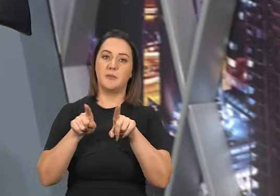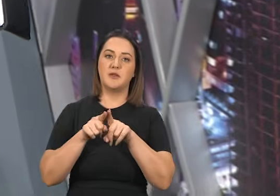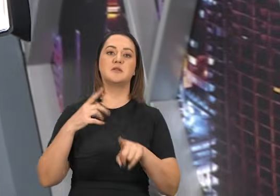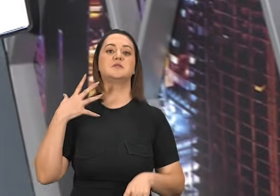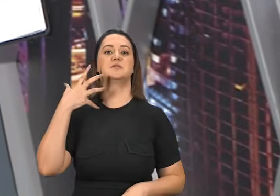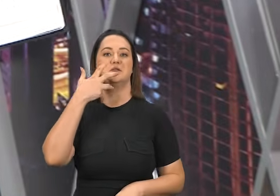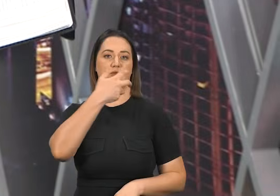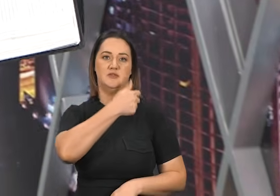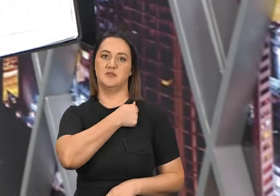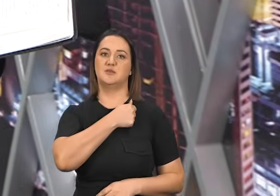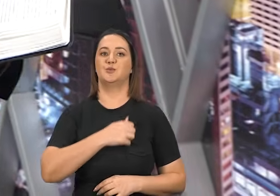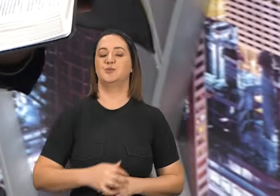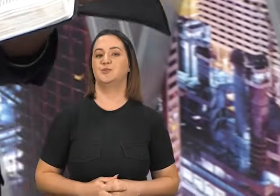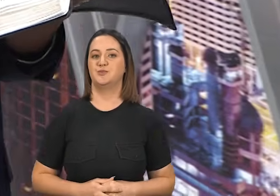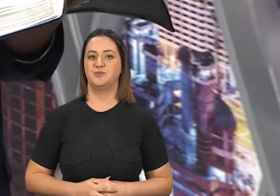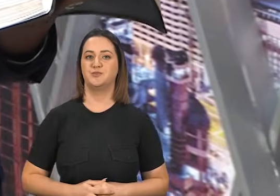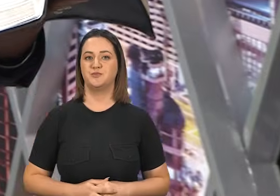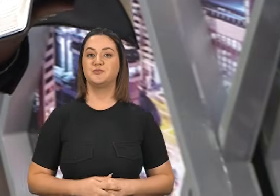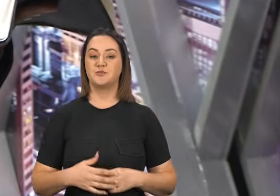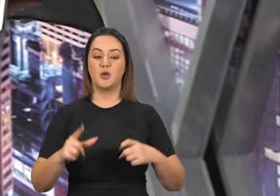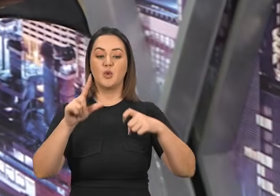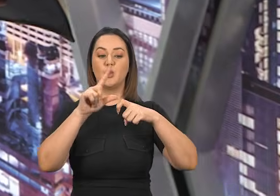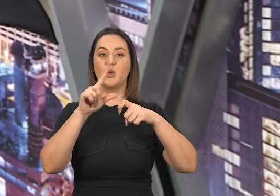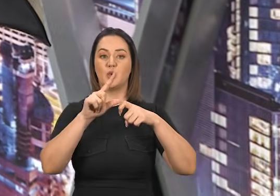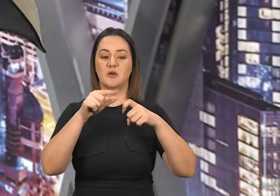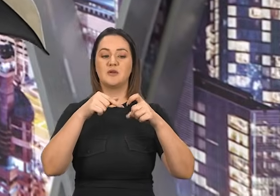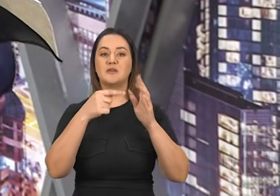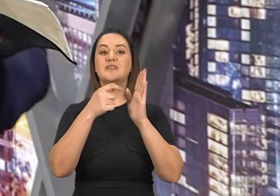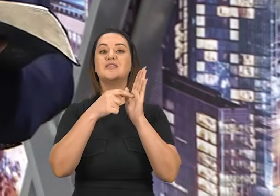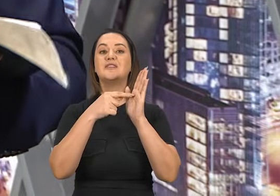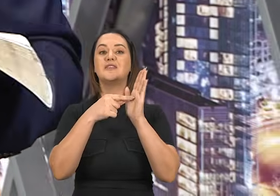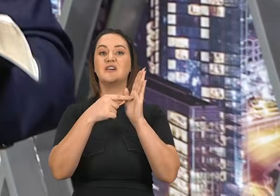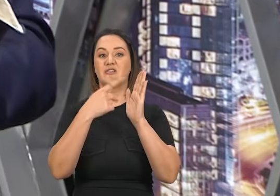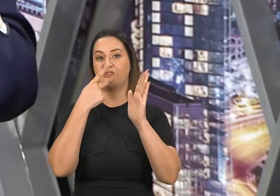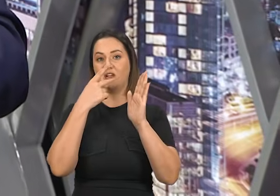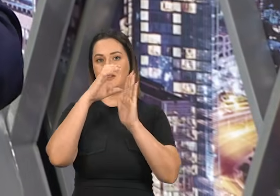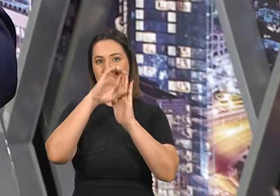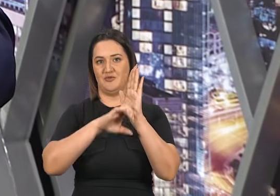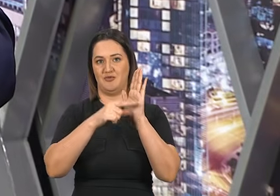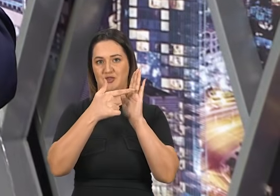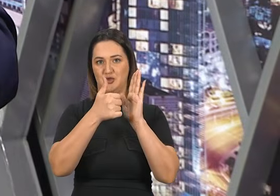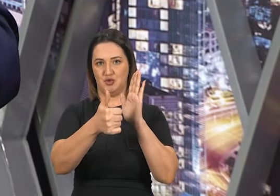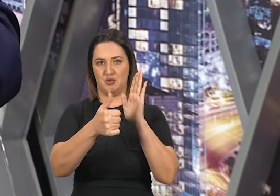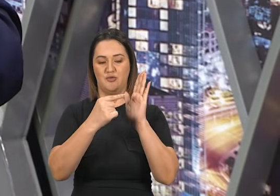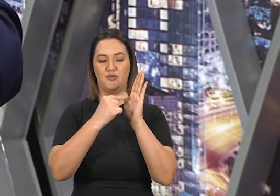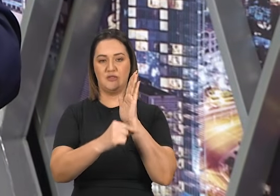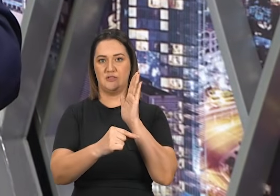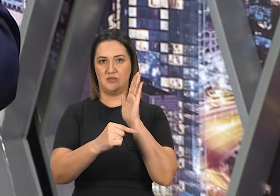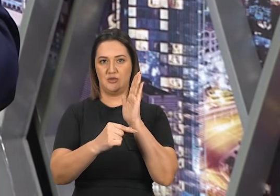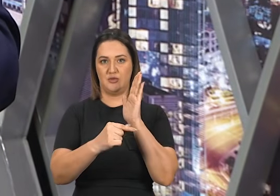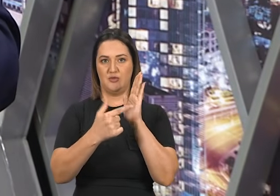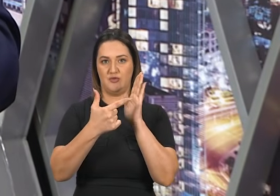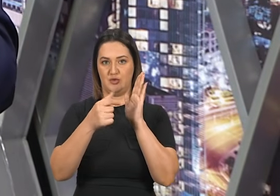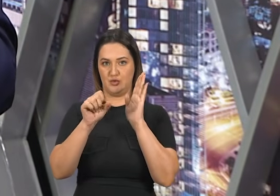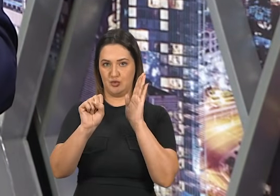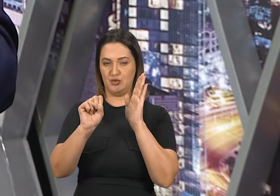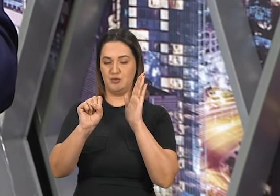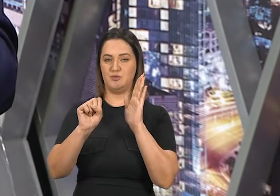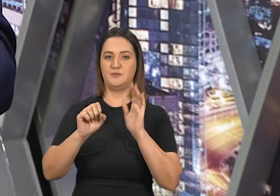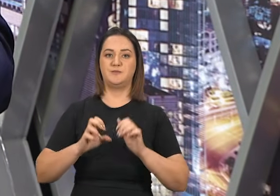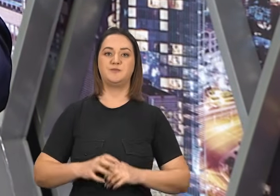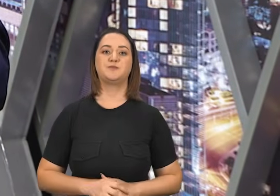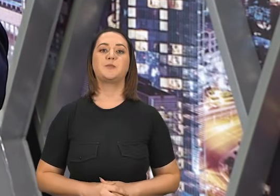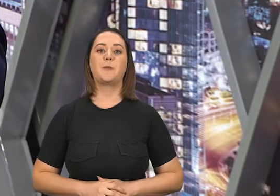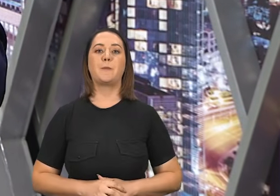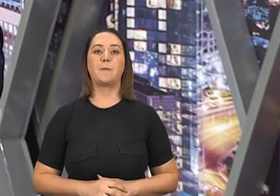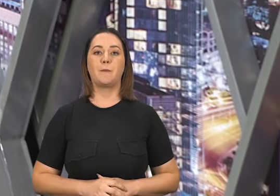salvação. Agora veja o que o próprio Lucas diz. Lucas 21, versículo